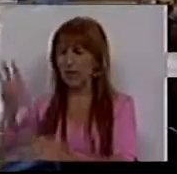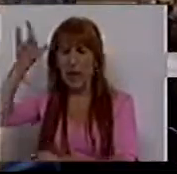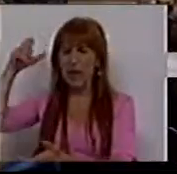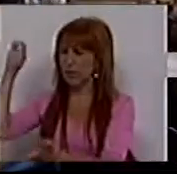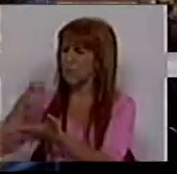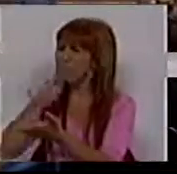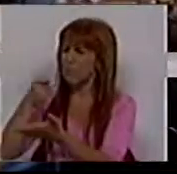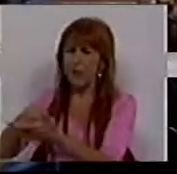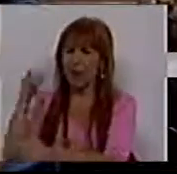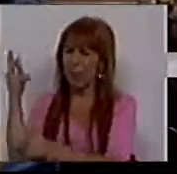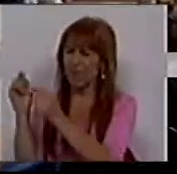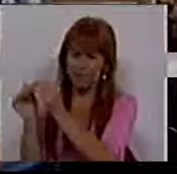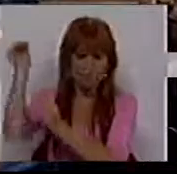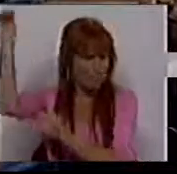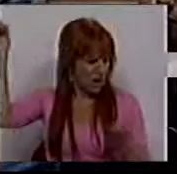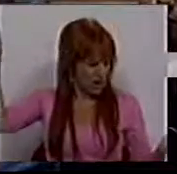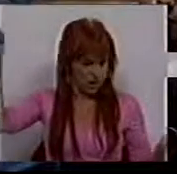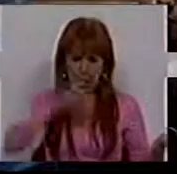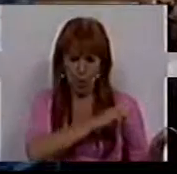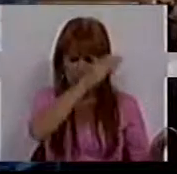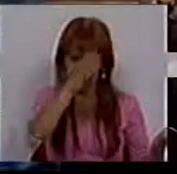que paga um IVA muito superior a estes